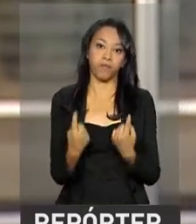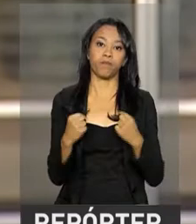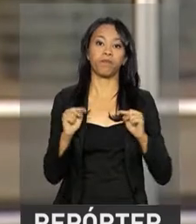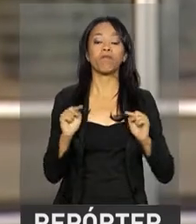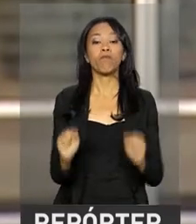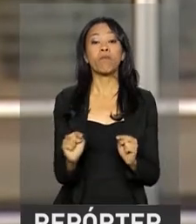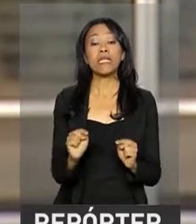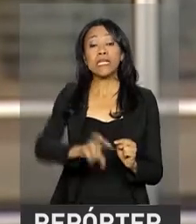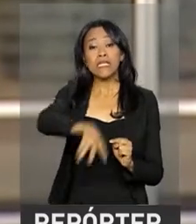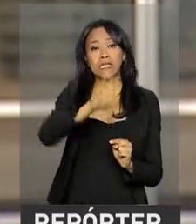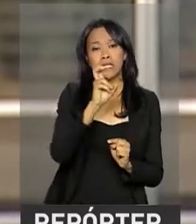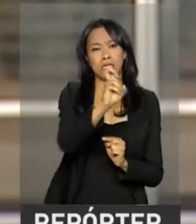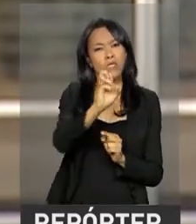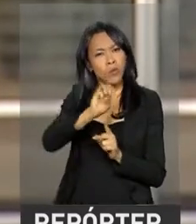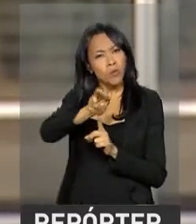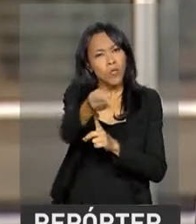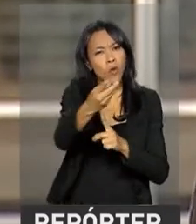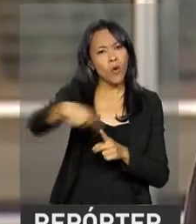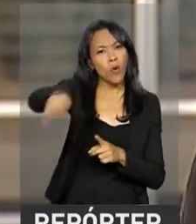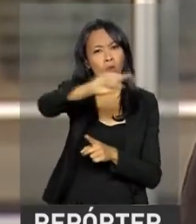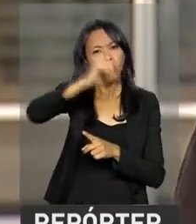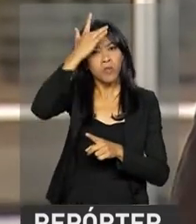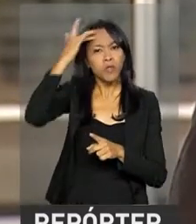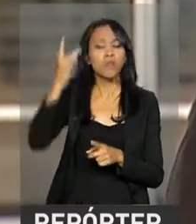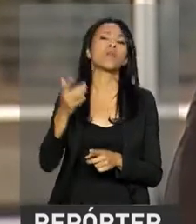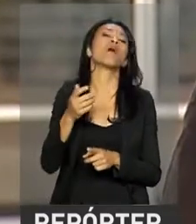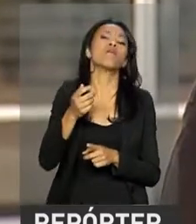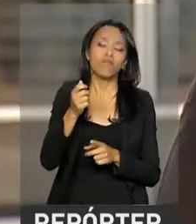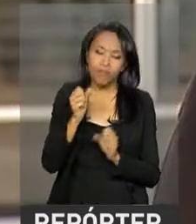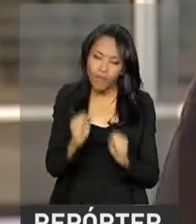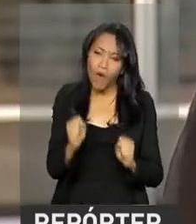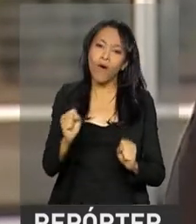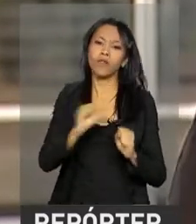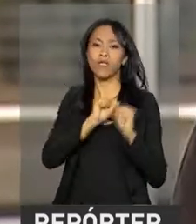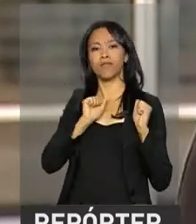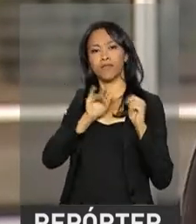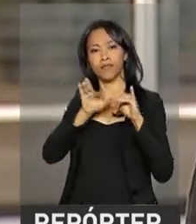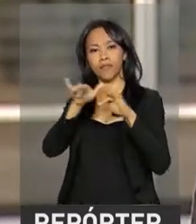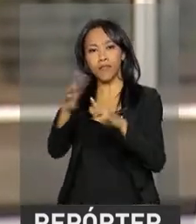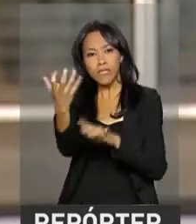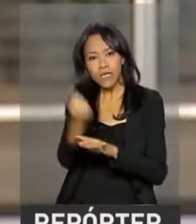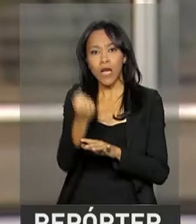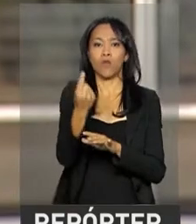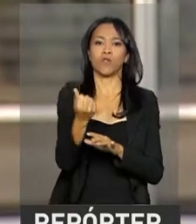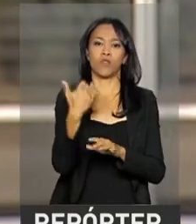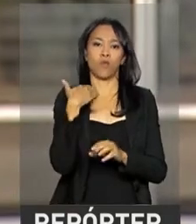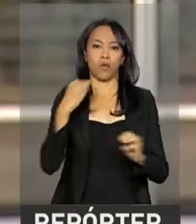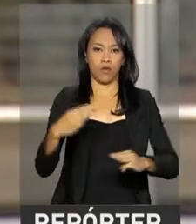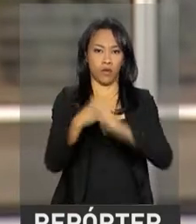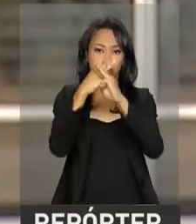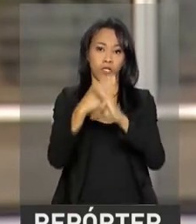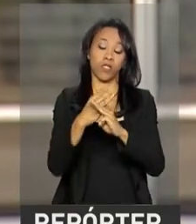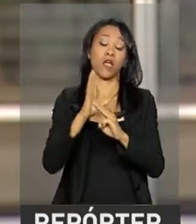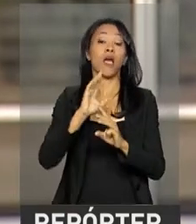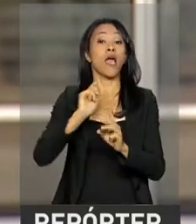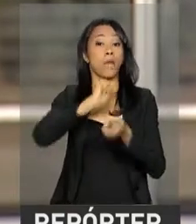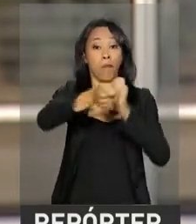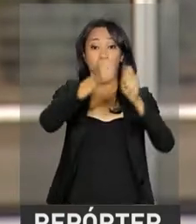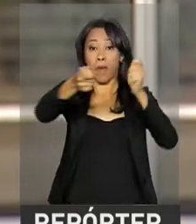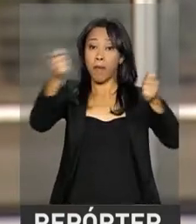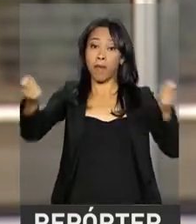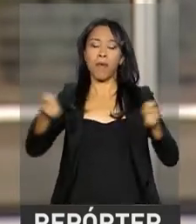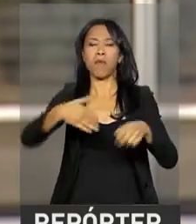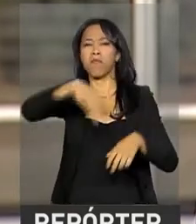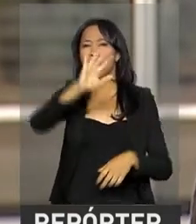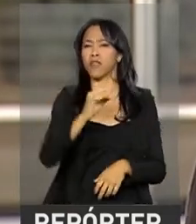de 5 milhões de trabalhadores ainda podem fazer o saque. A Caixa Econômica Federal pagou até agora mais